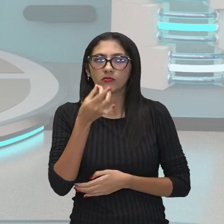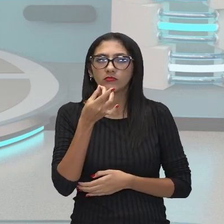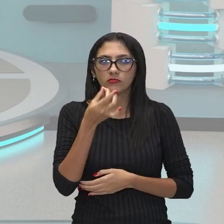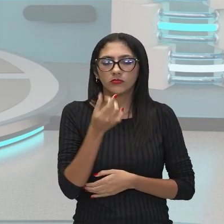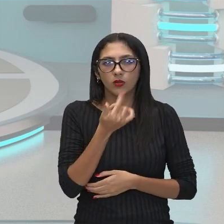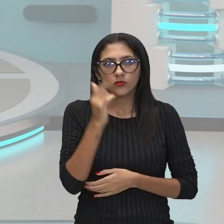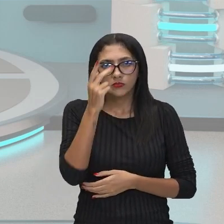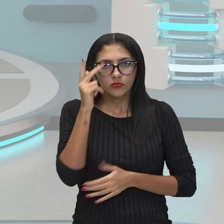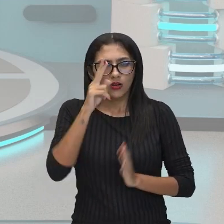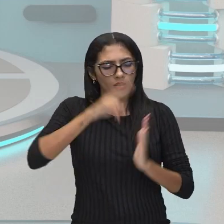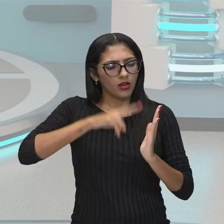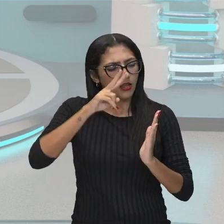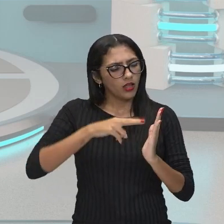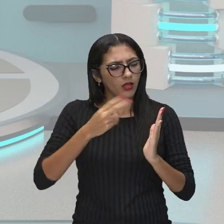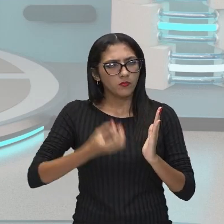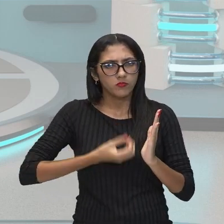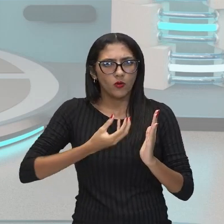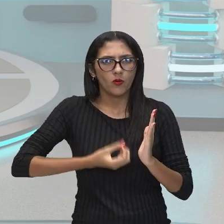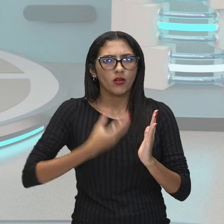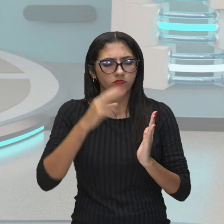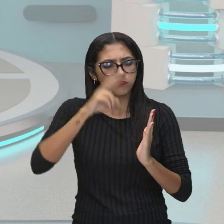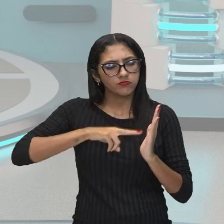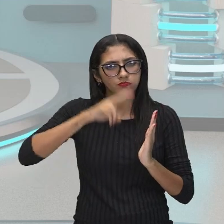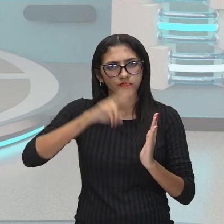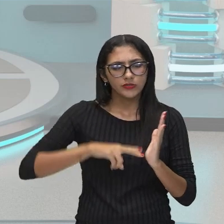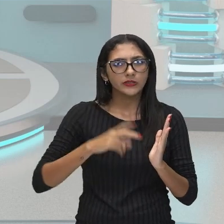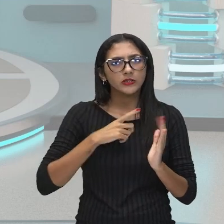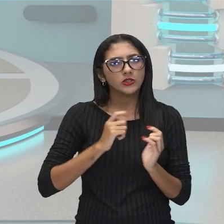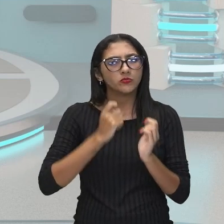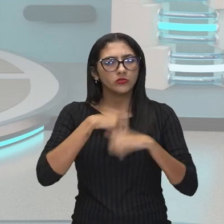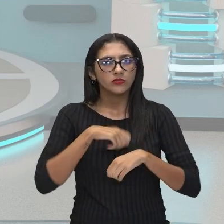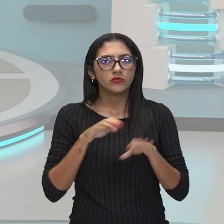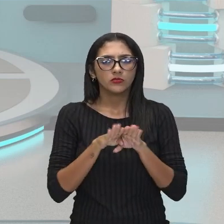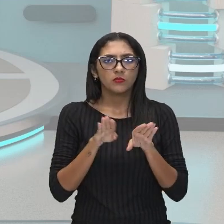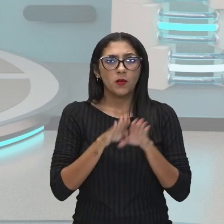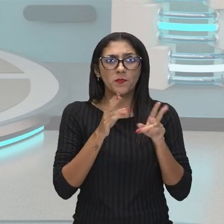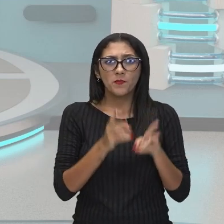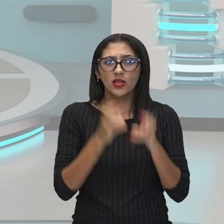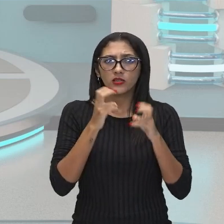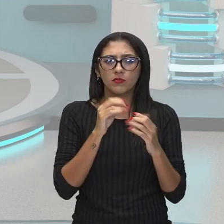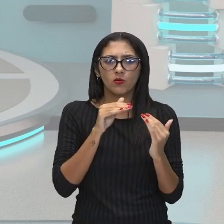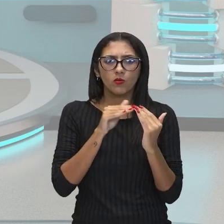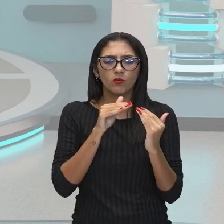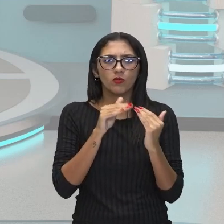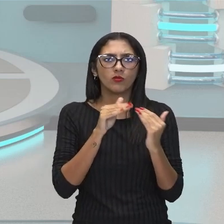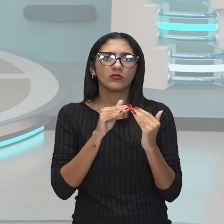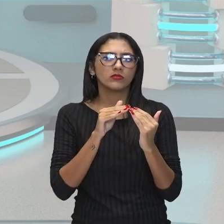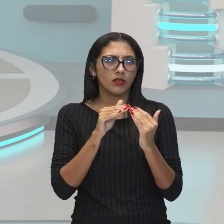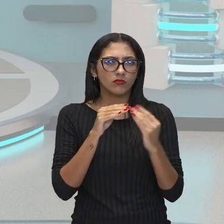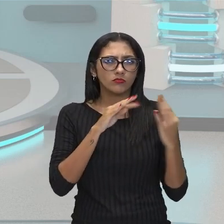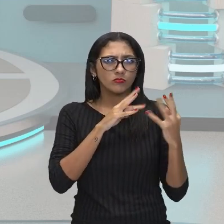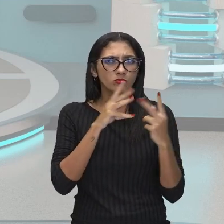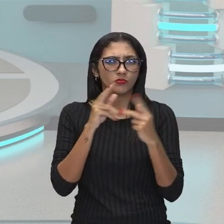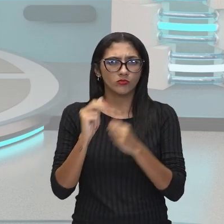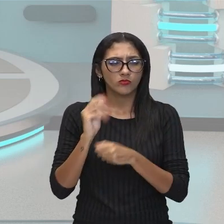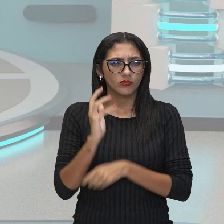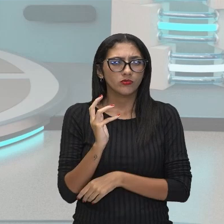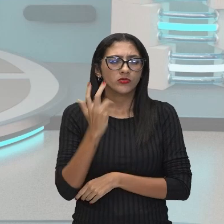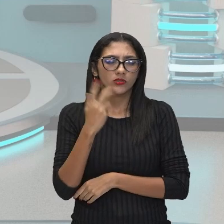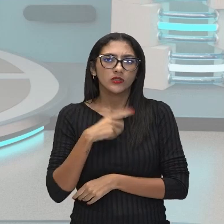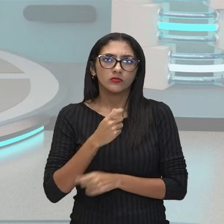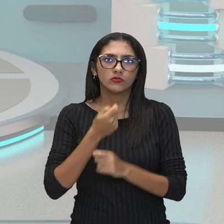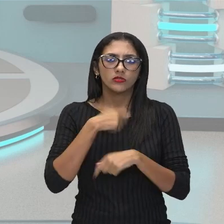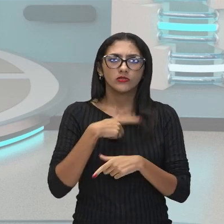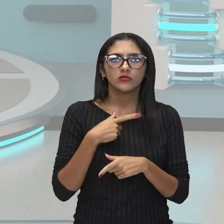contato com esses textos, tendo contato com essa produção poética, pudessem também perceber toda aquela condição e assim abrir os olhos